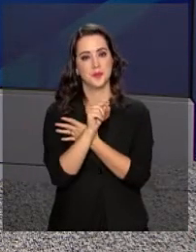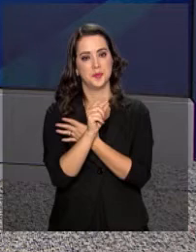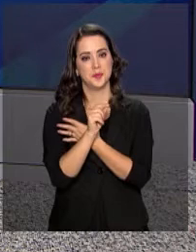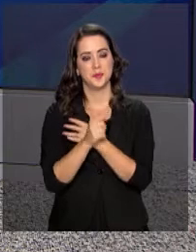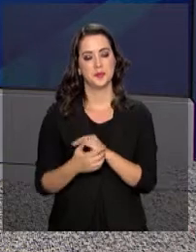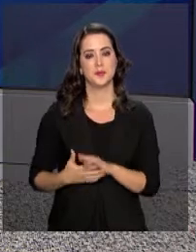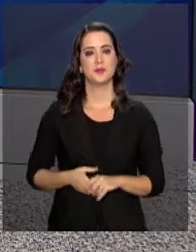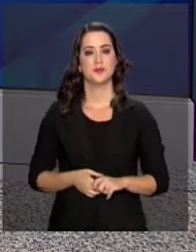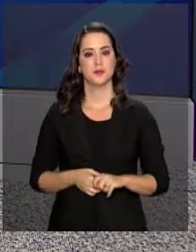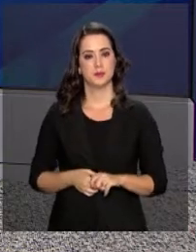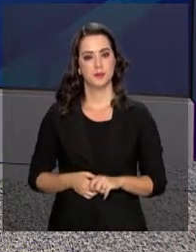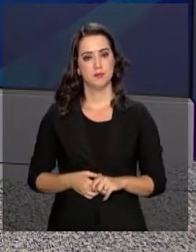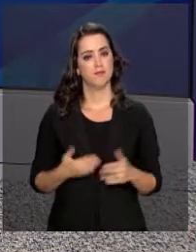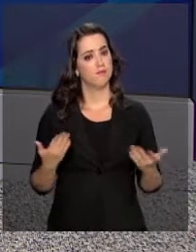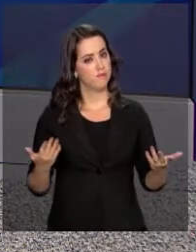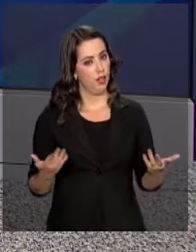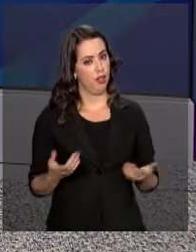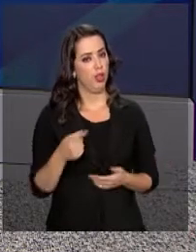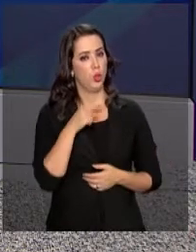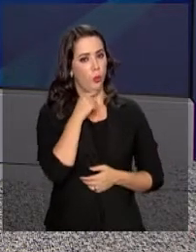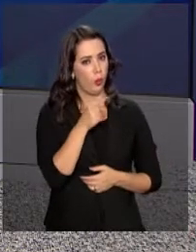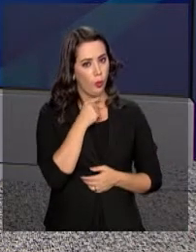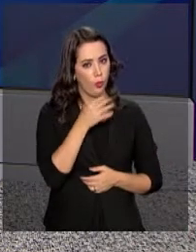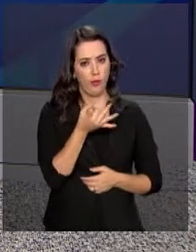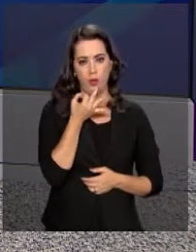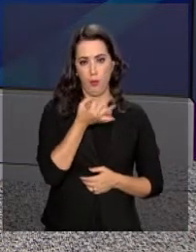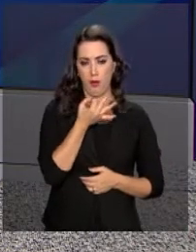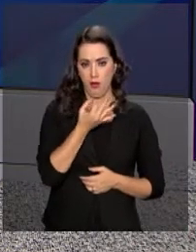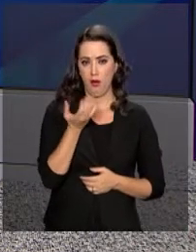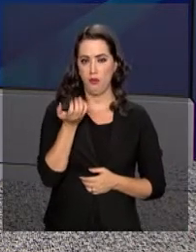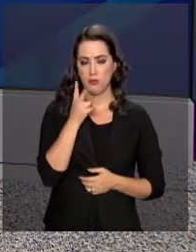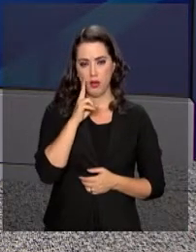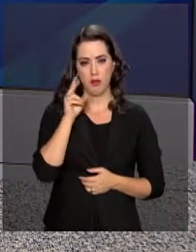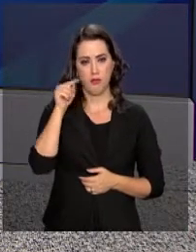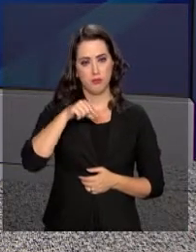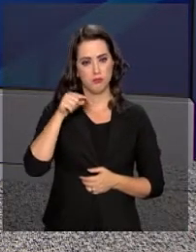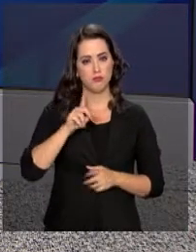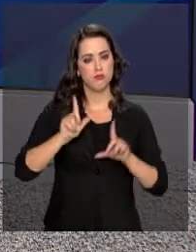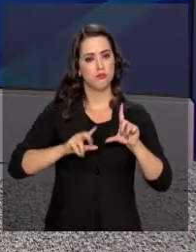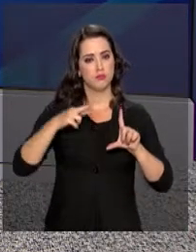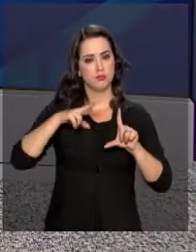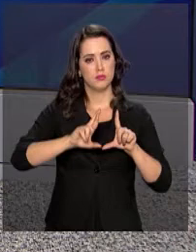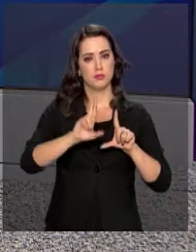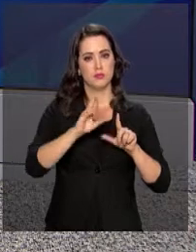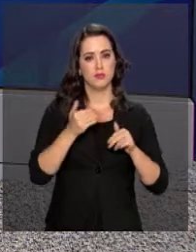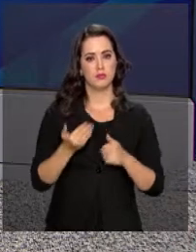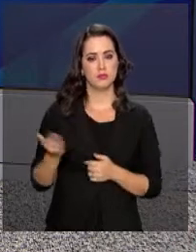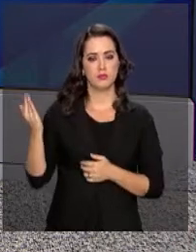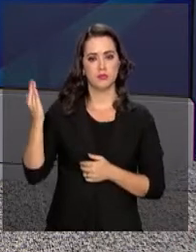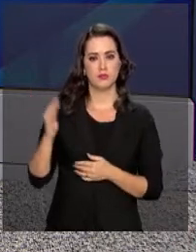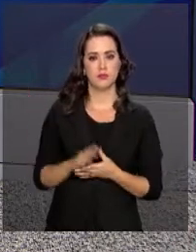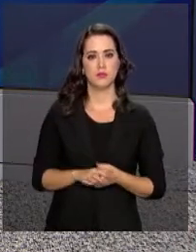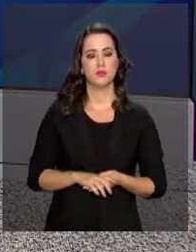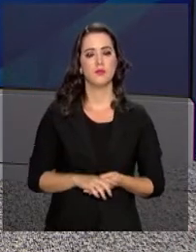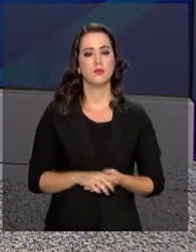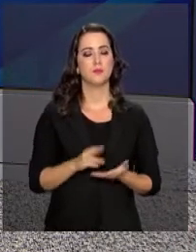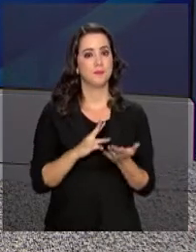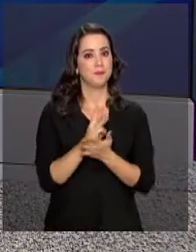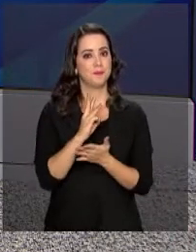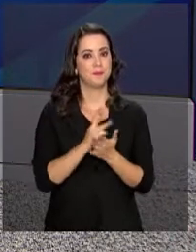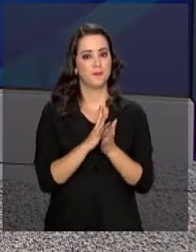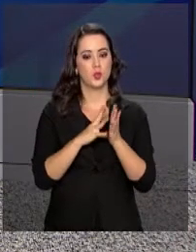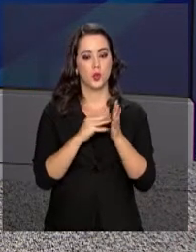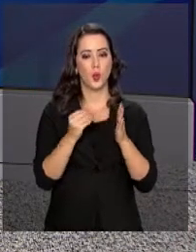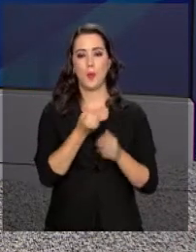perfil no twitter e você pode ainda mandar suas sugestões de reportagens o dúvidas sobre programas e ações do governo federal para o nosso a